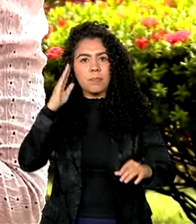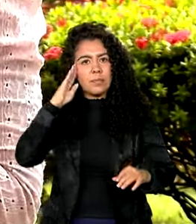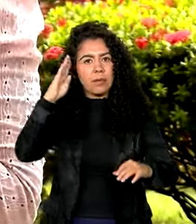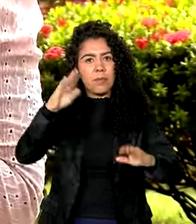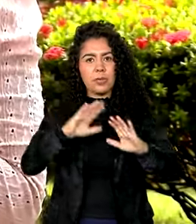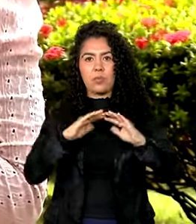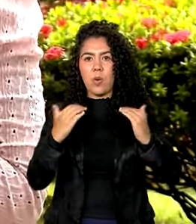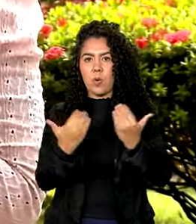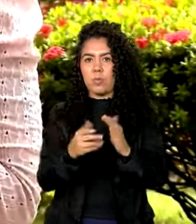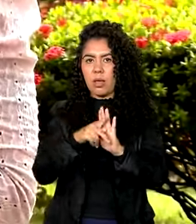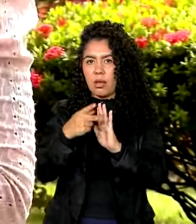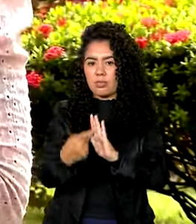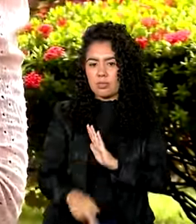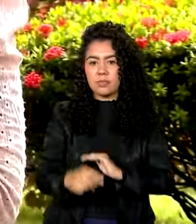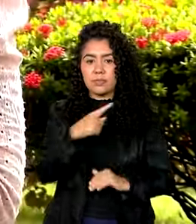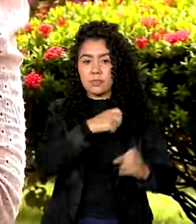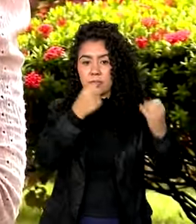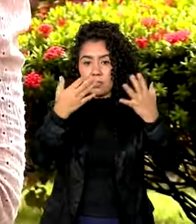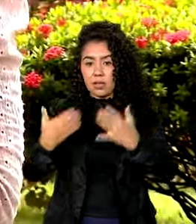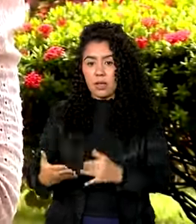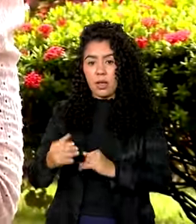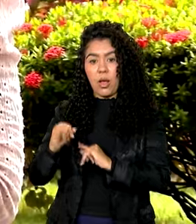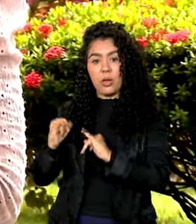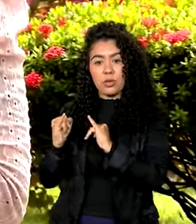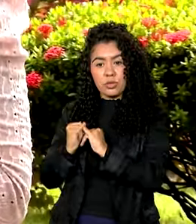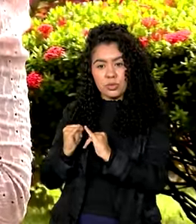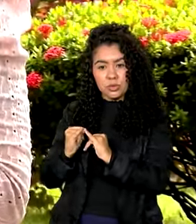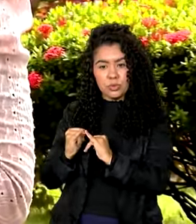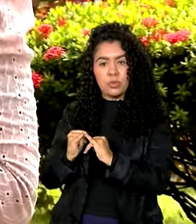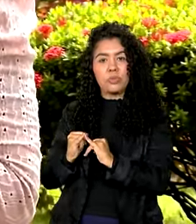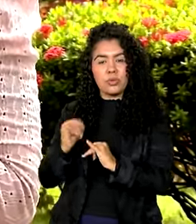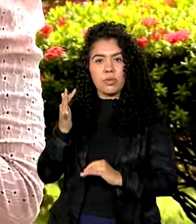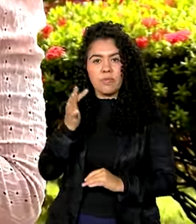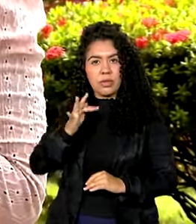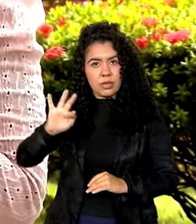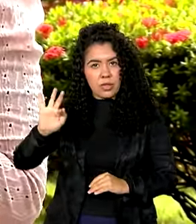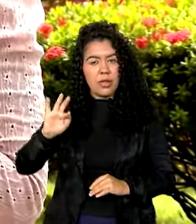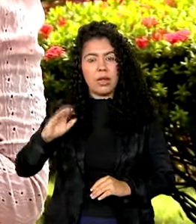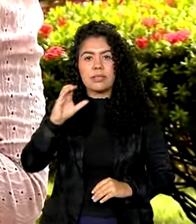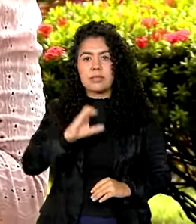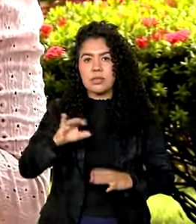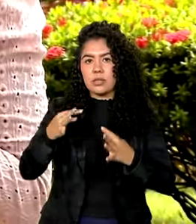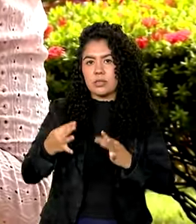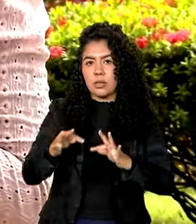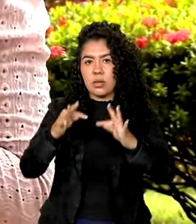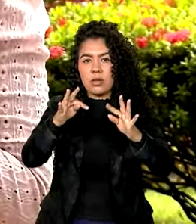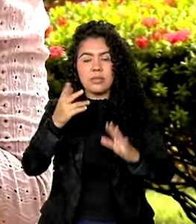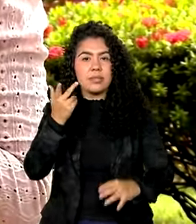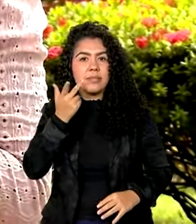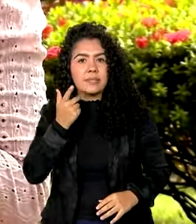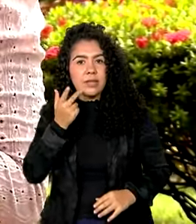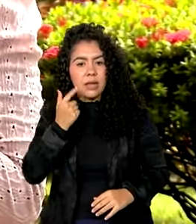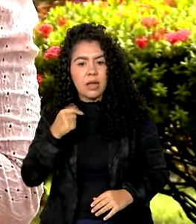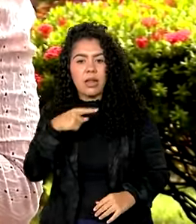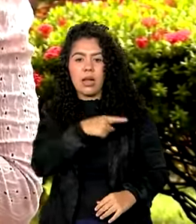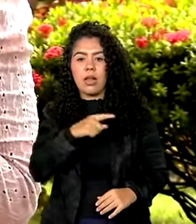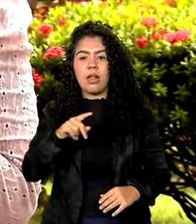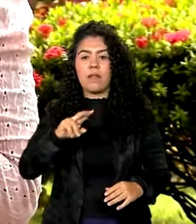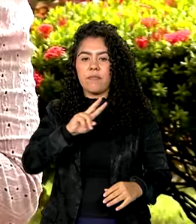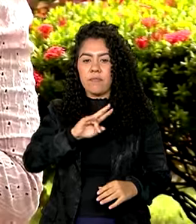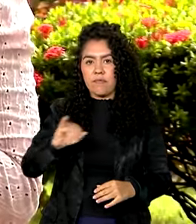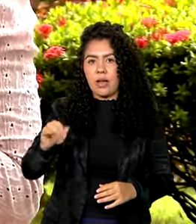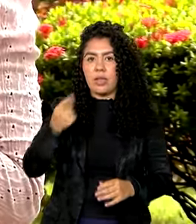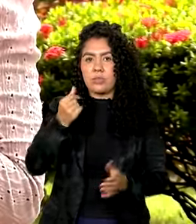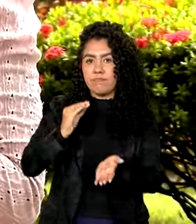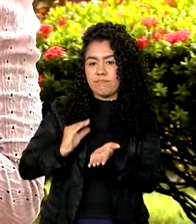local. O Instituto Federal de Educação, Ciência e Tecnologia do Ceará é uma das instituições que vai receber